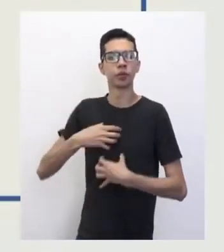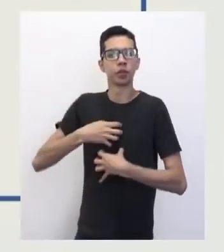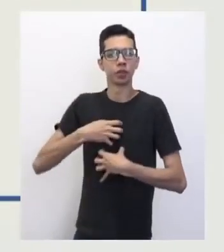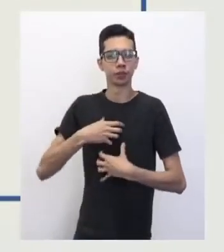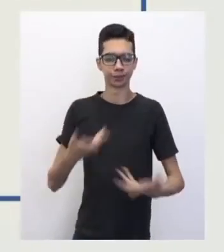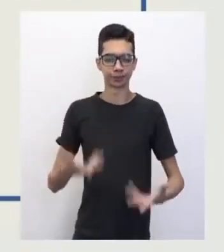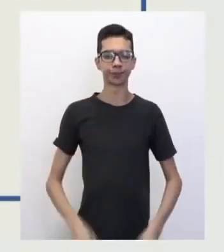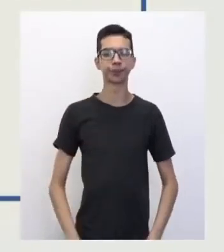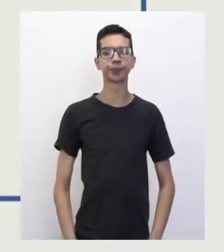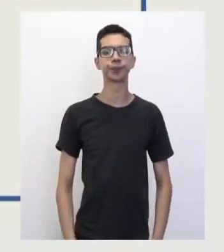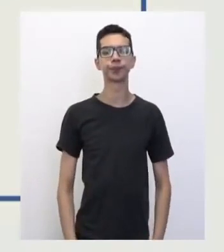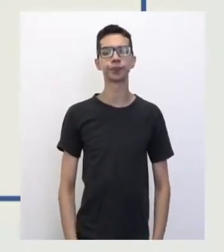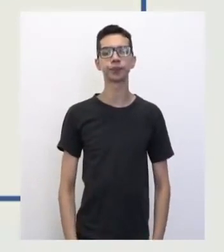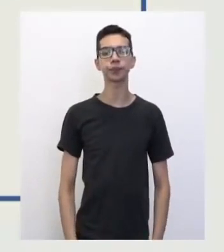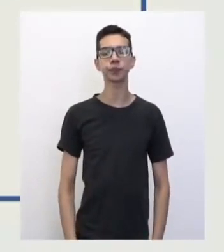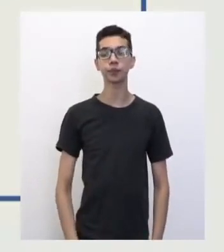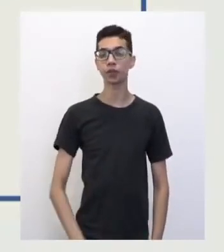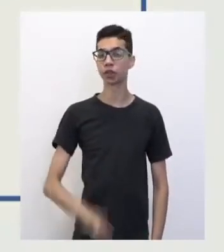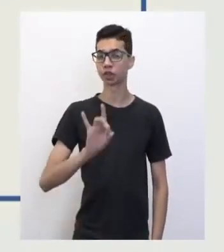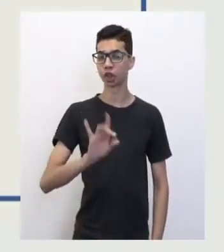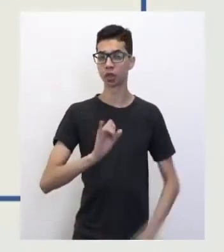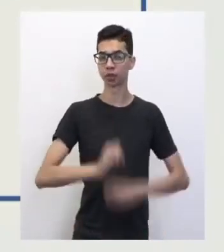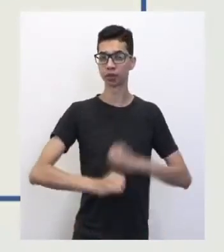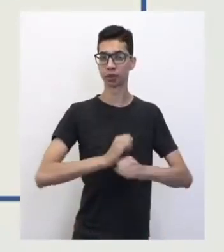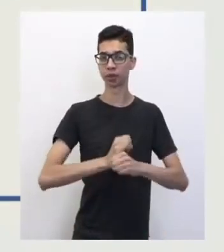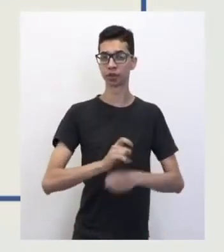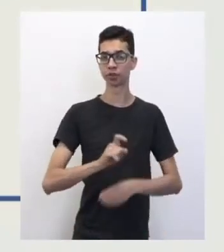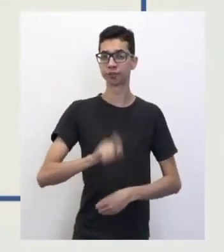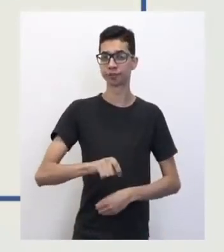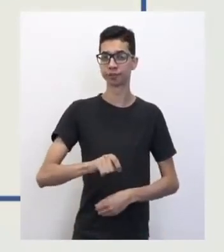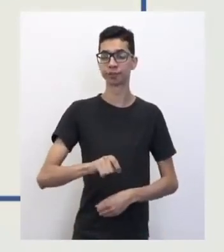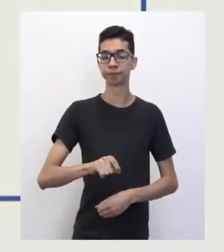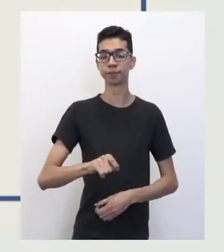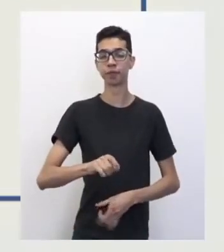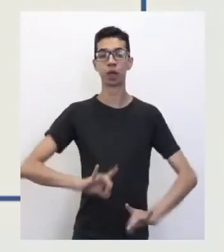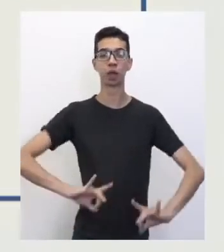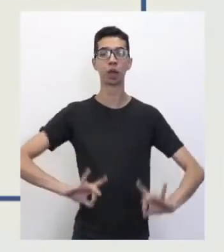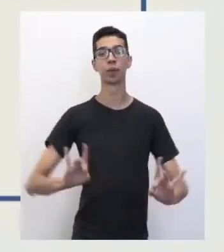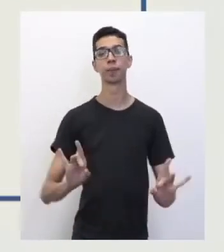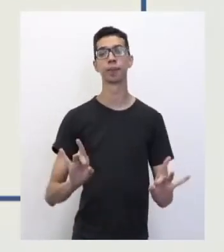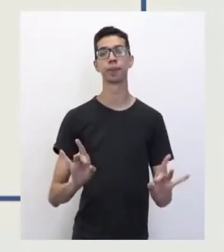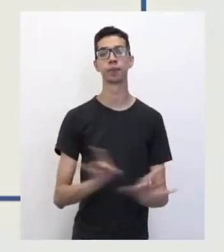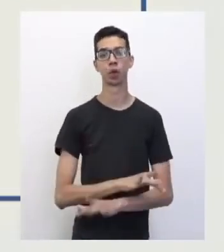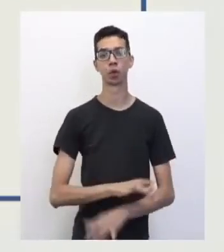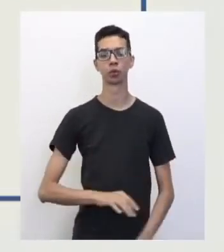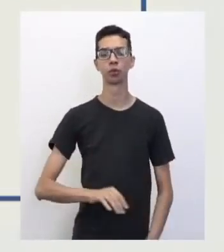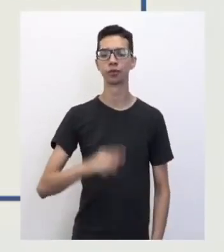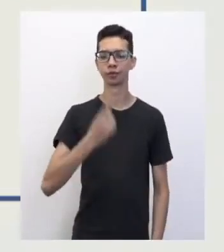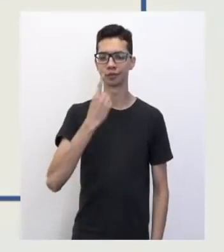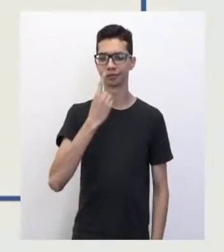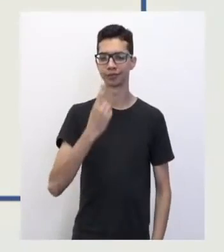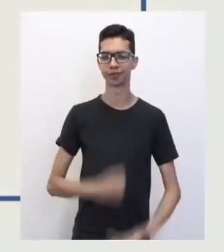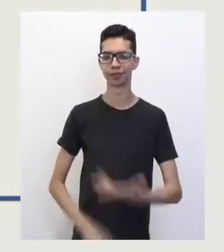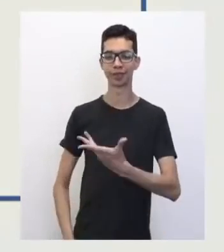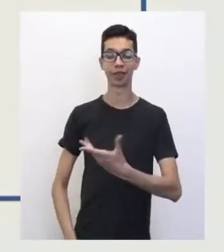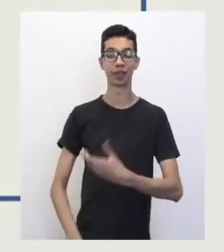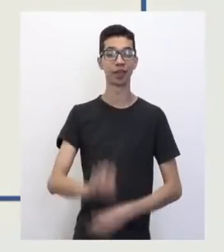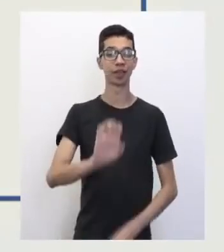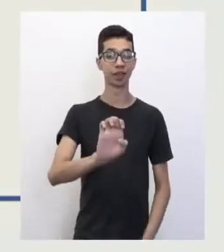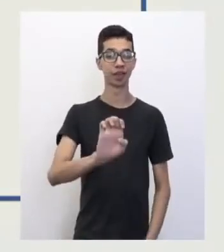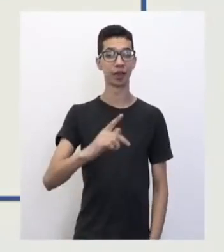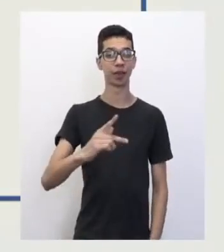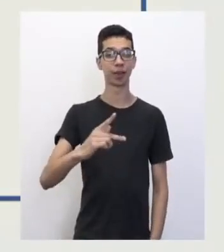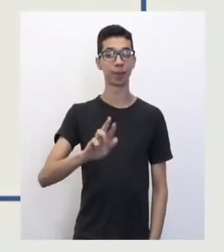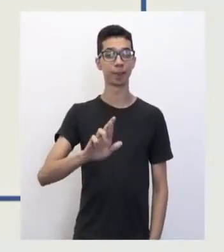e pronto. Vejam, esse e pronto, ele está anunciando que vamos acrescentar